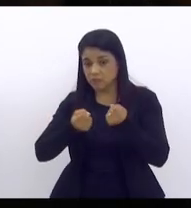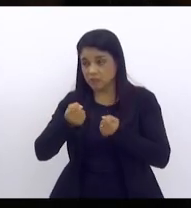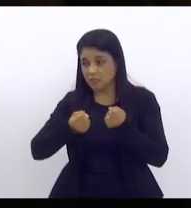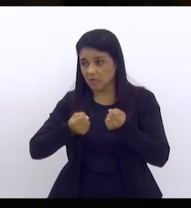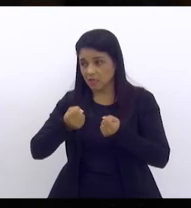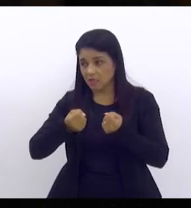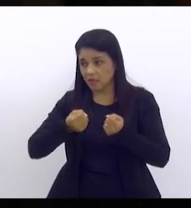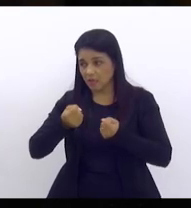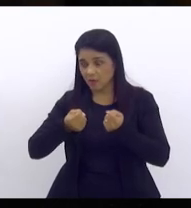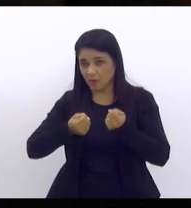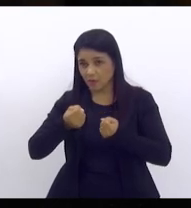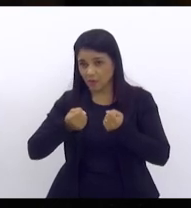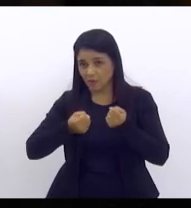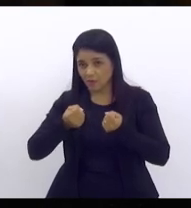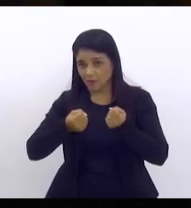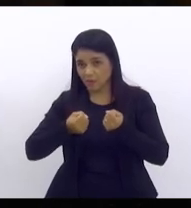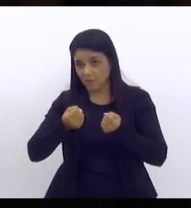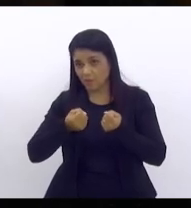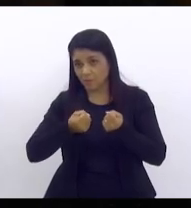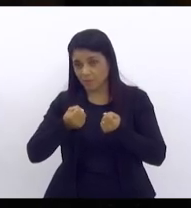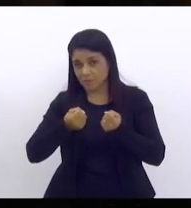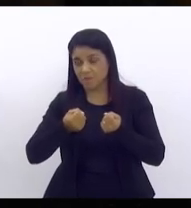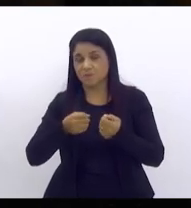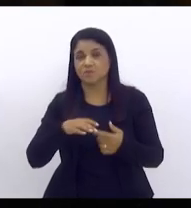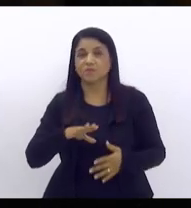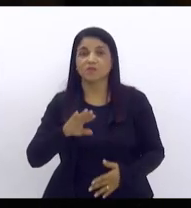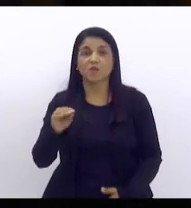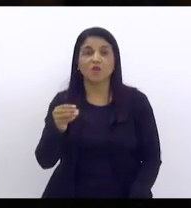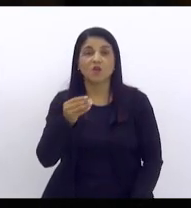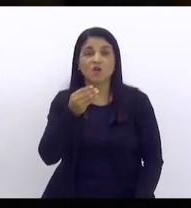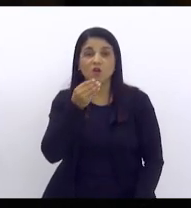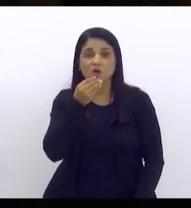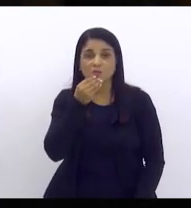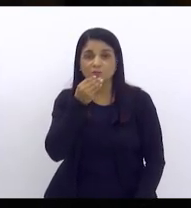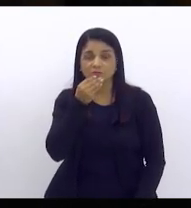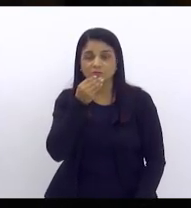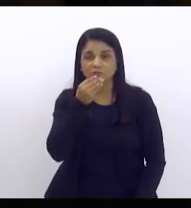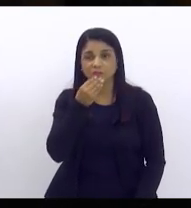E naquela oportunidade, deputado Amorim,